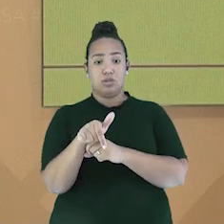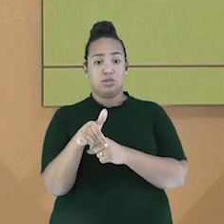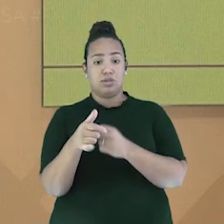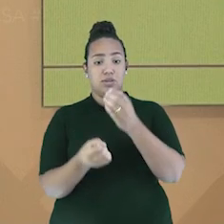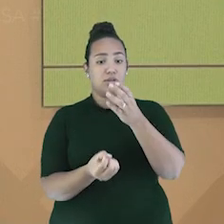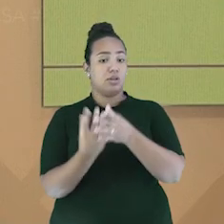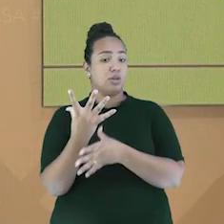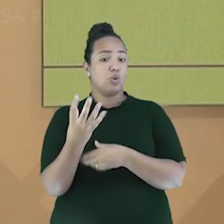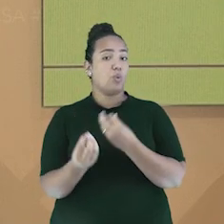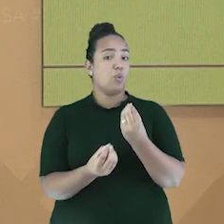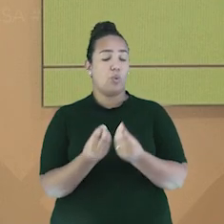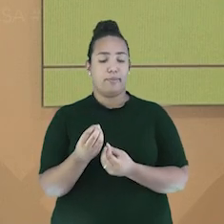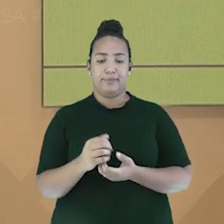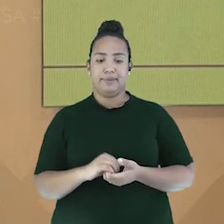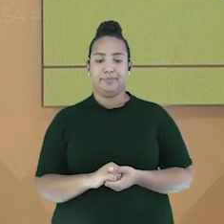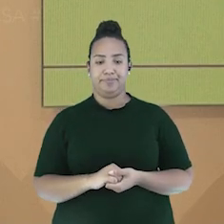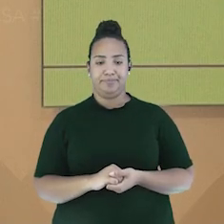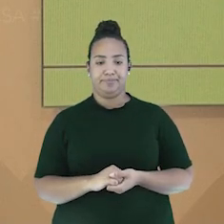maneira